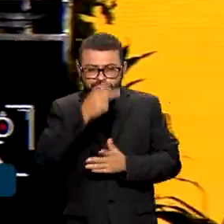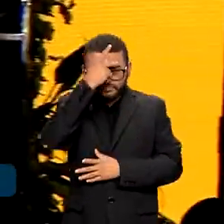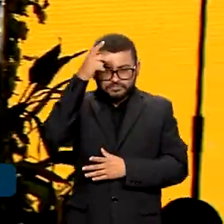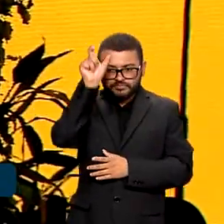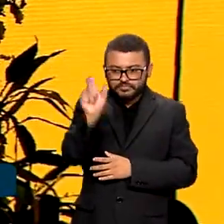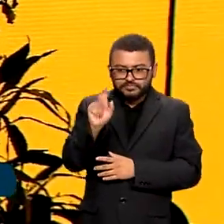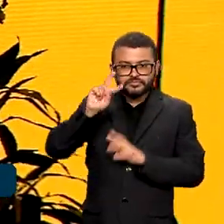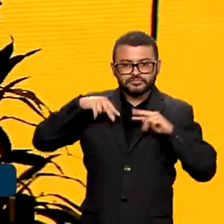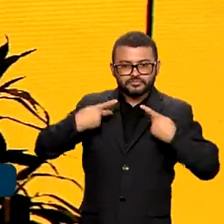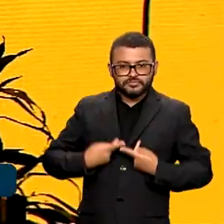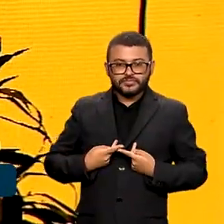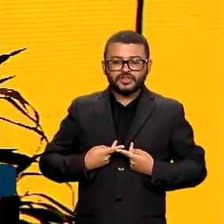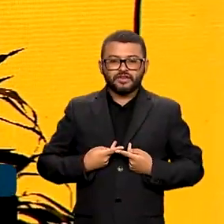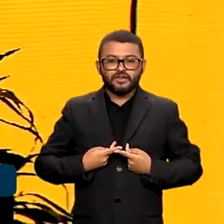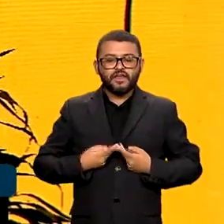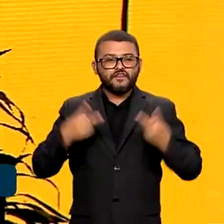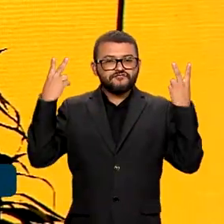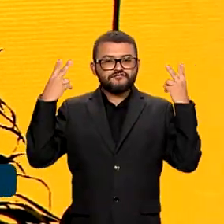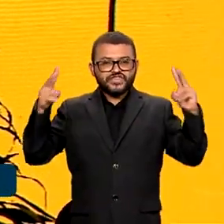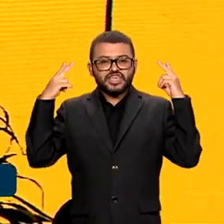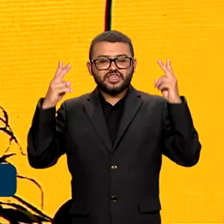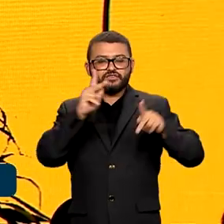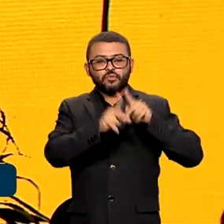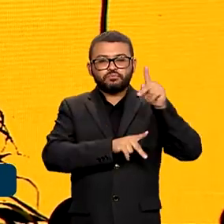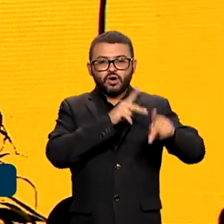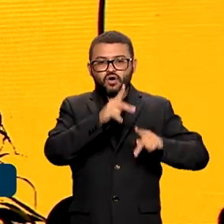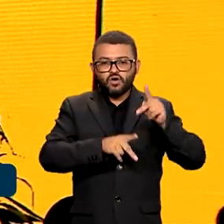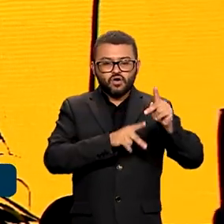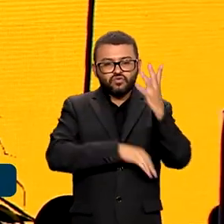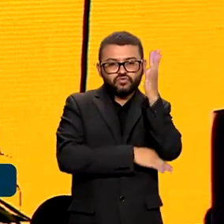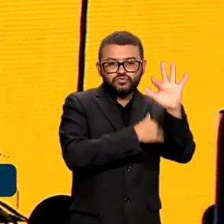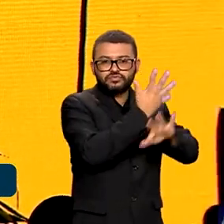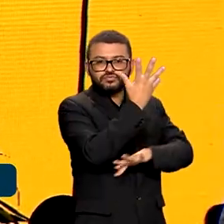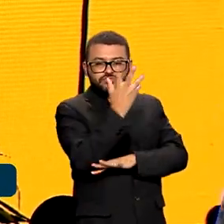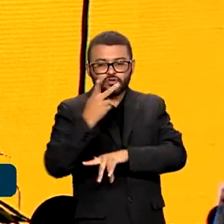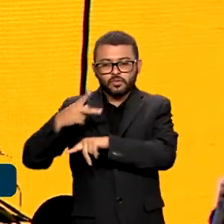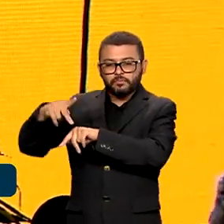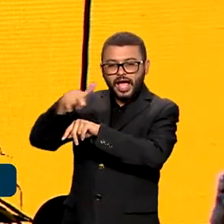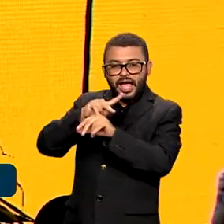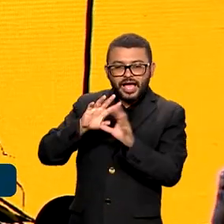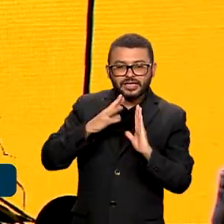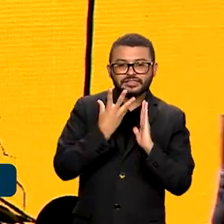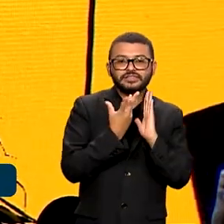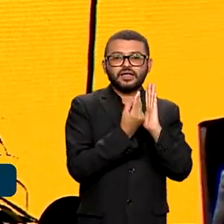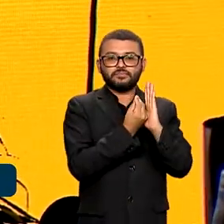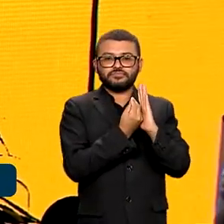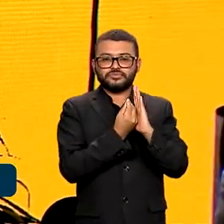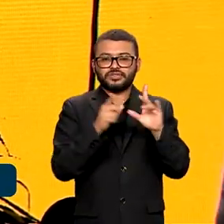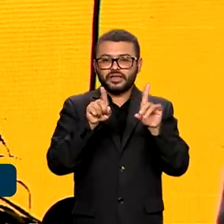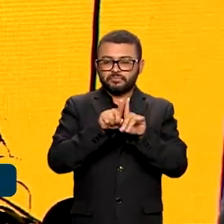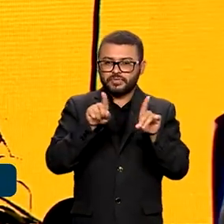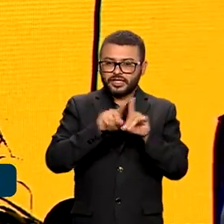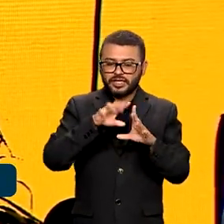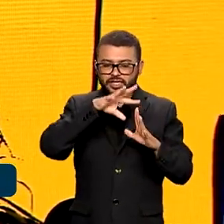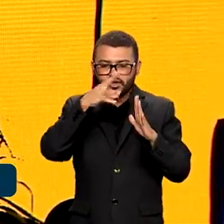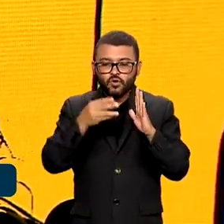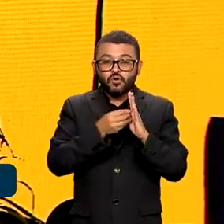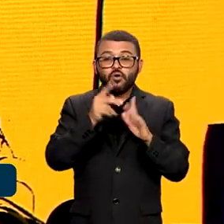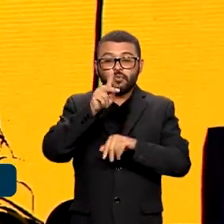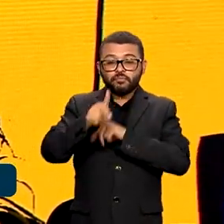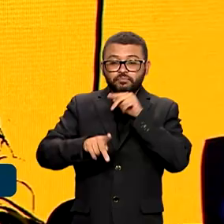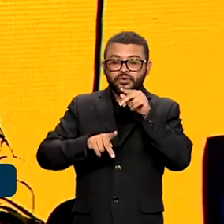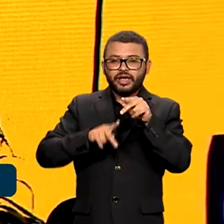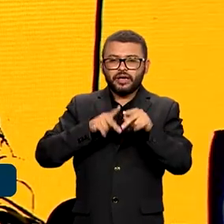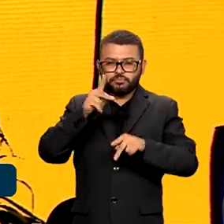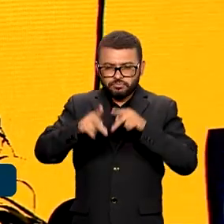humana. Então, viva o povo da floresta! Viva os países amazônicos! Viva o povo brasileiro!